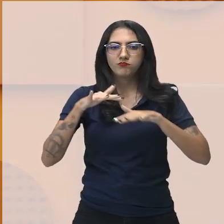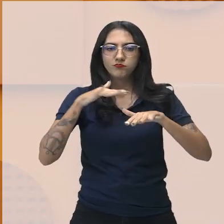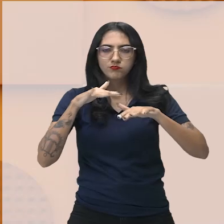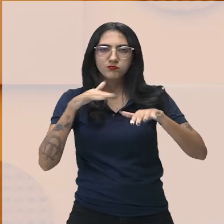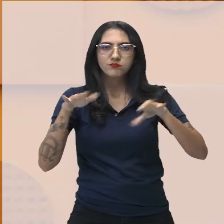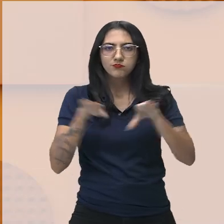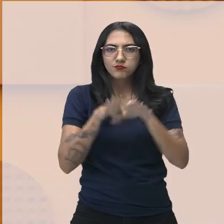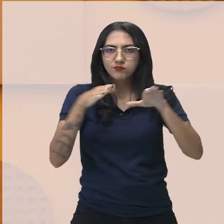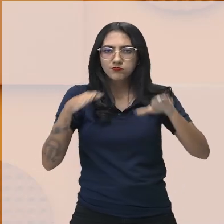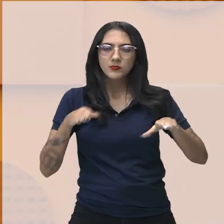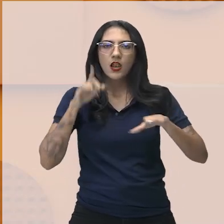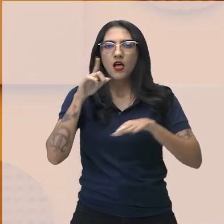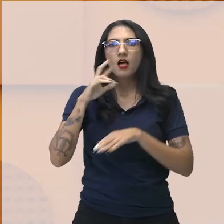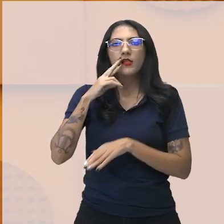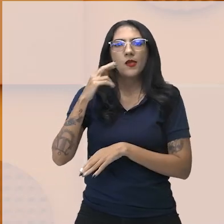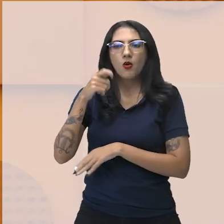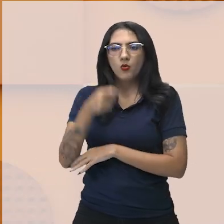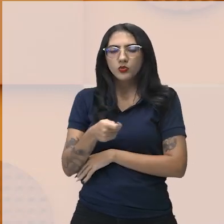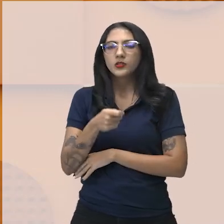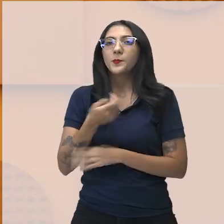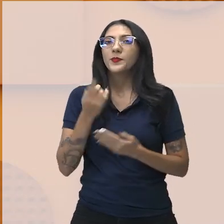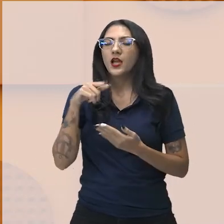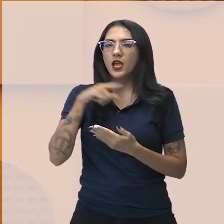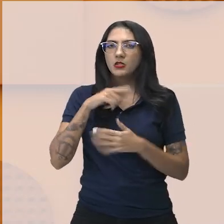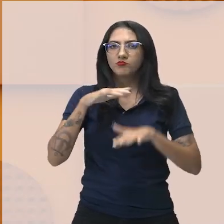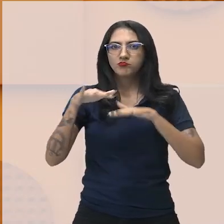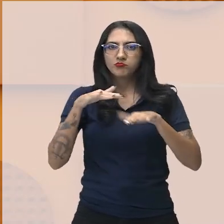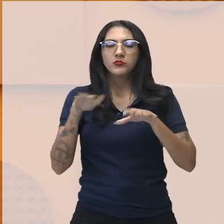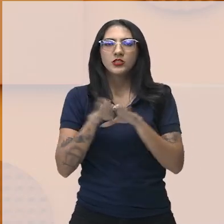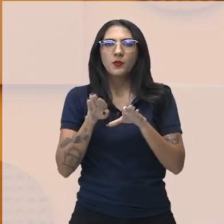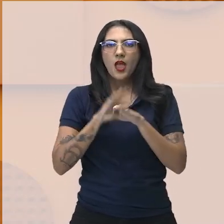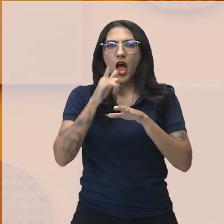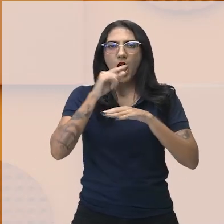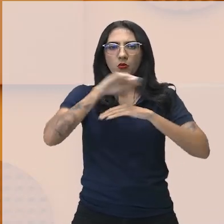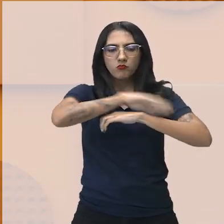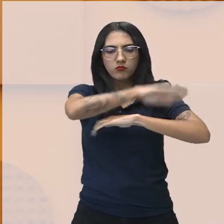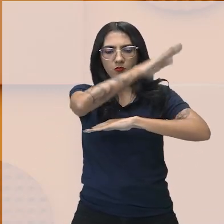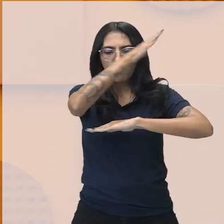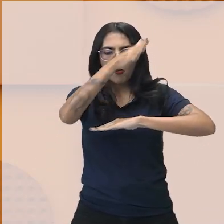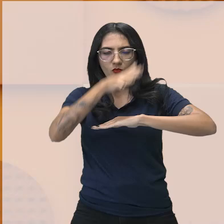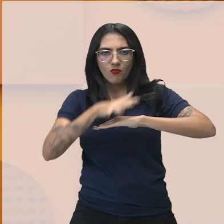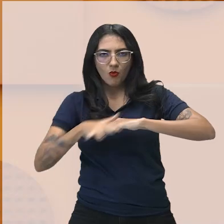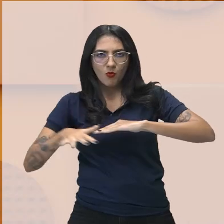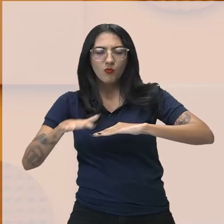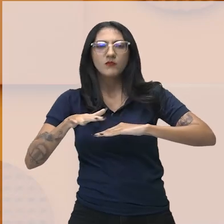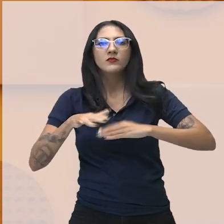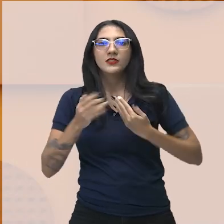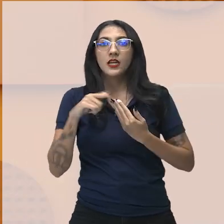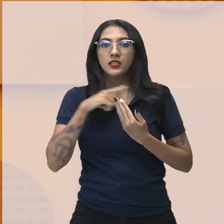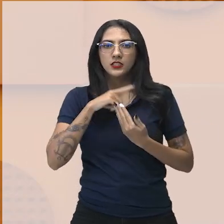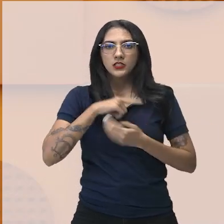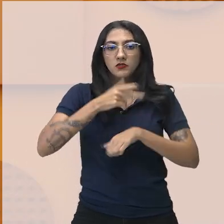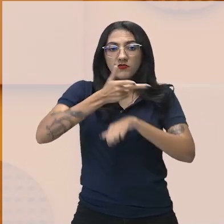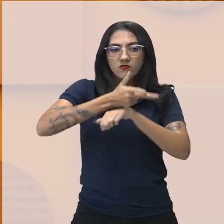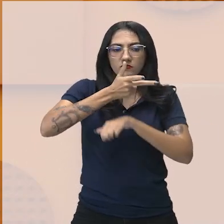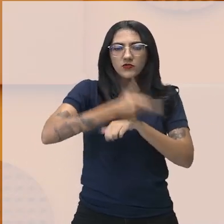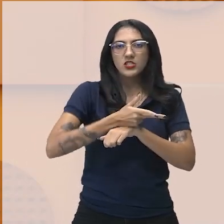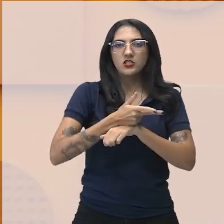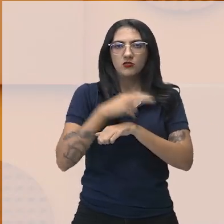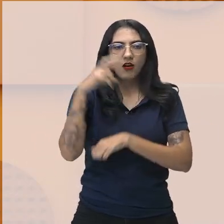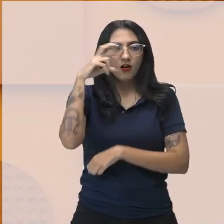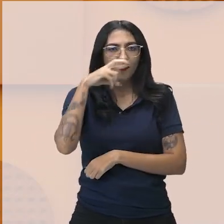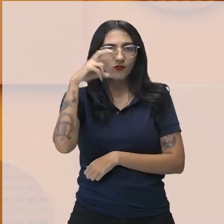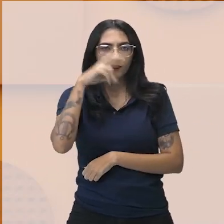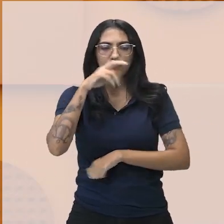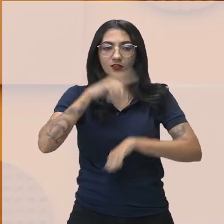alta na Rússia. E aí esse terremoto gerou um tsunami, não sei se vocês estão acompanhando aí. E foi transmitido em tempo real